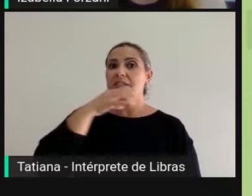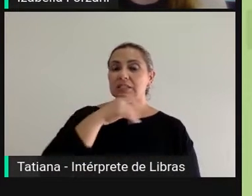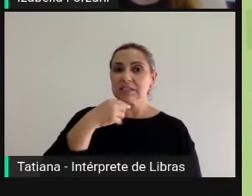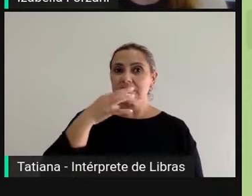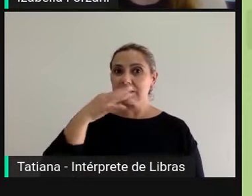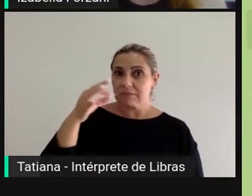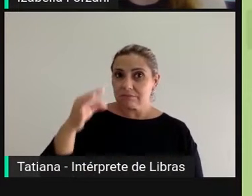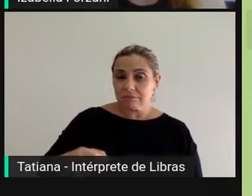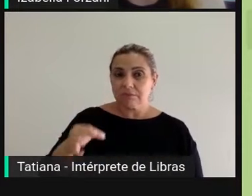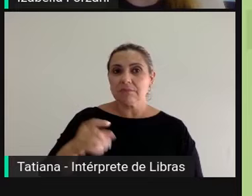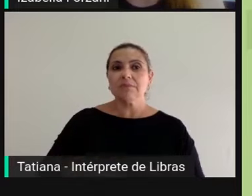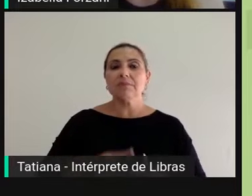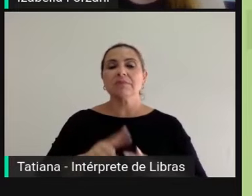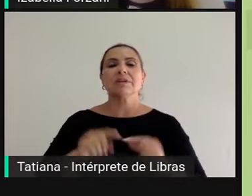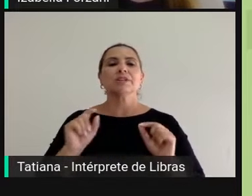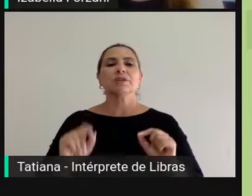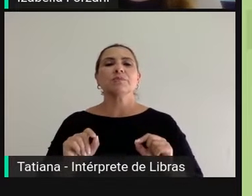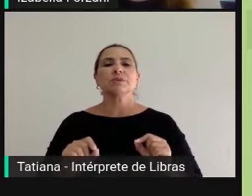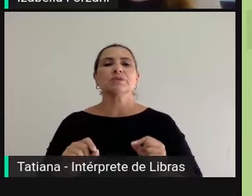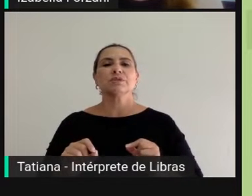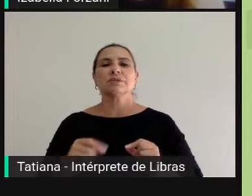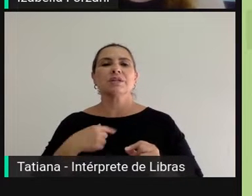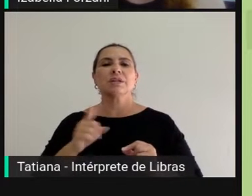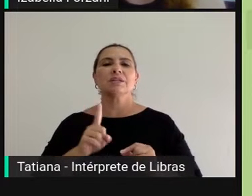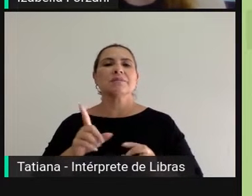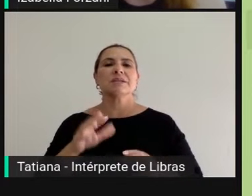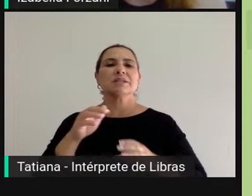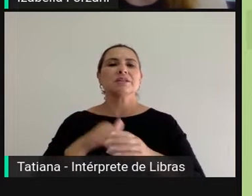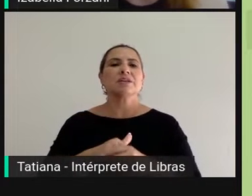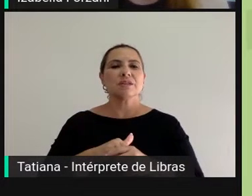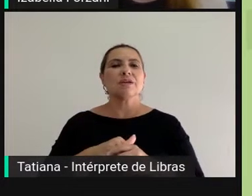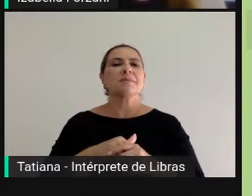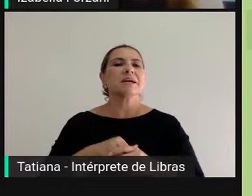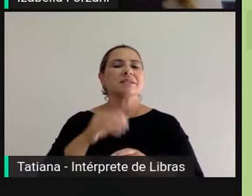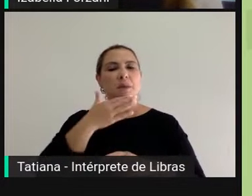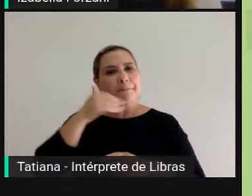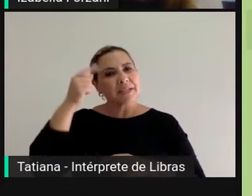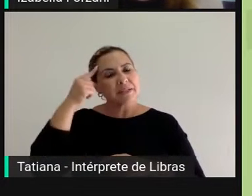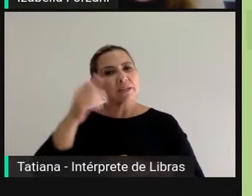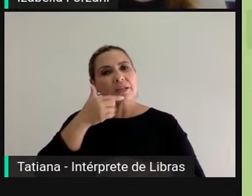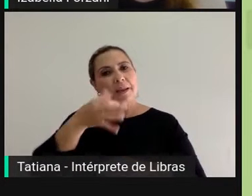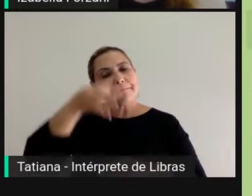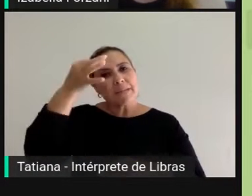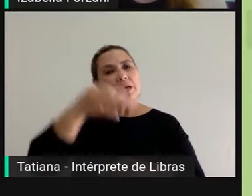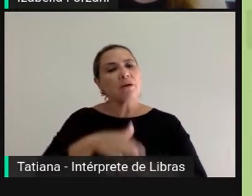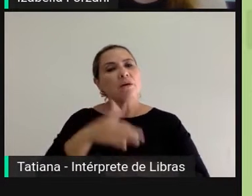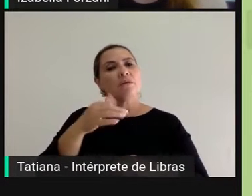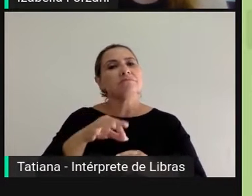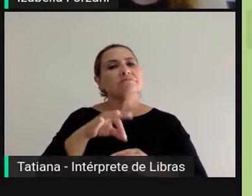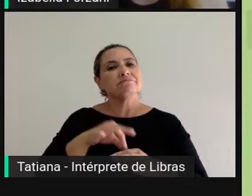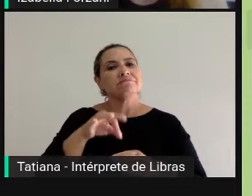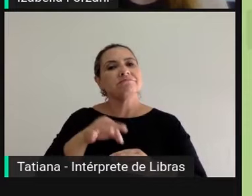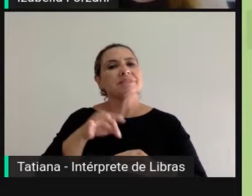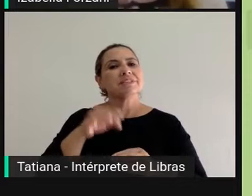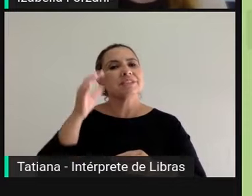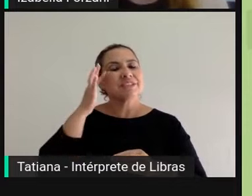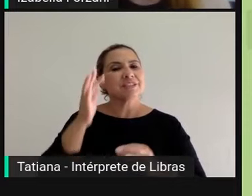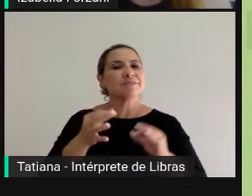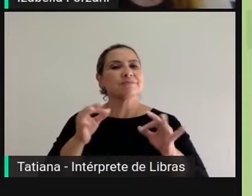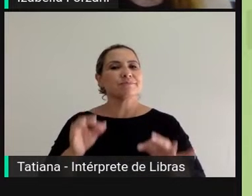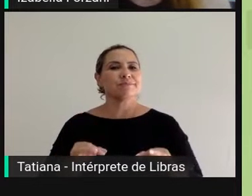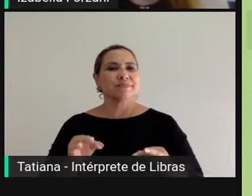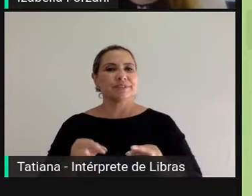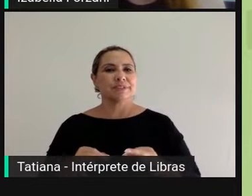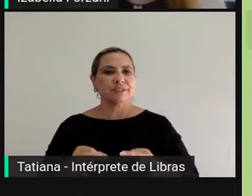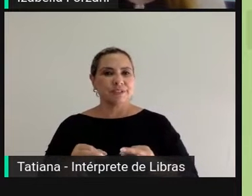forma de se fazer um parlamento não seria as eleições, mas sim um sorteio, já que só assim seria muito mais fiel. A